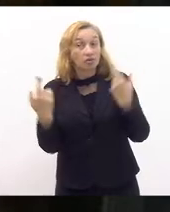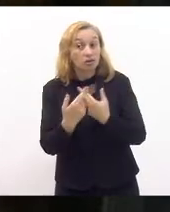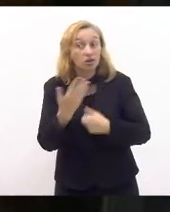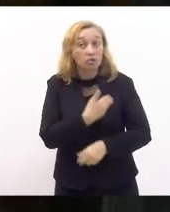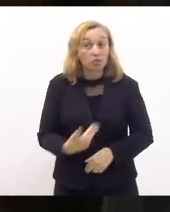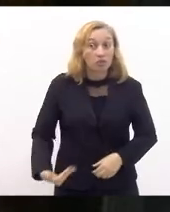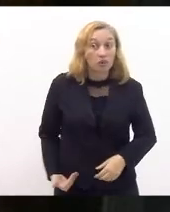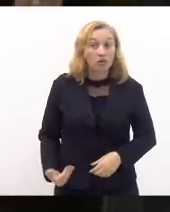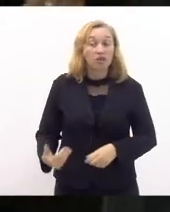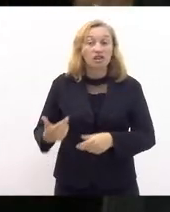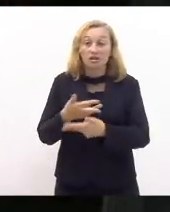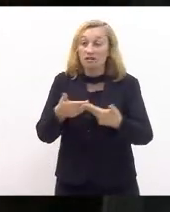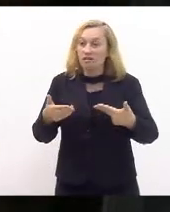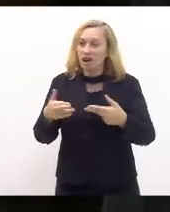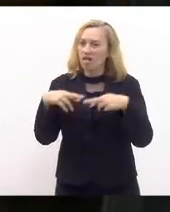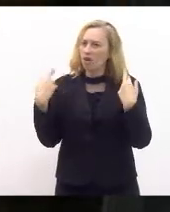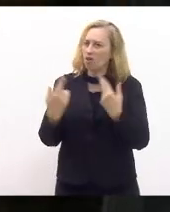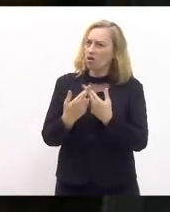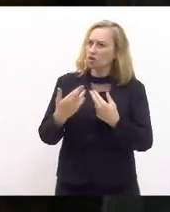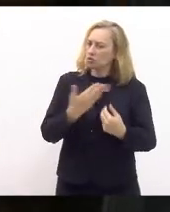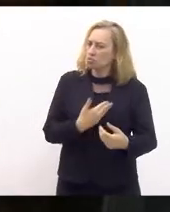a muitas das audiências públicas,